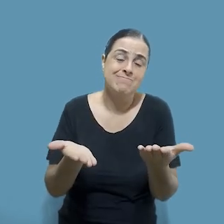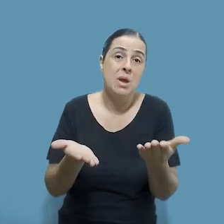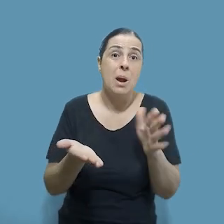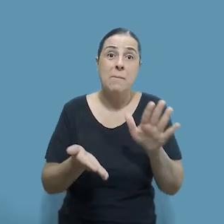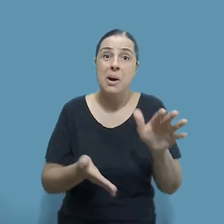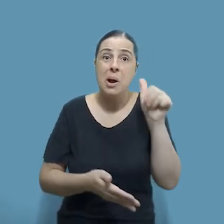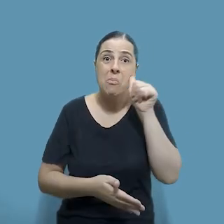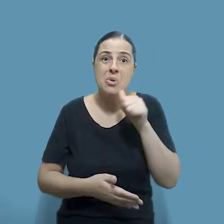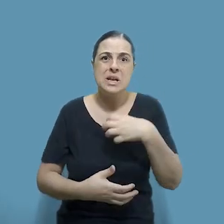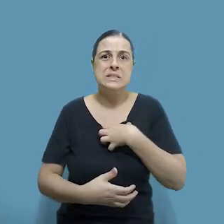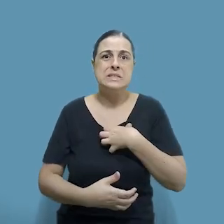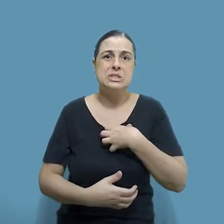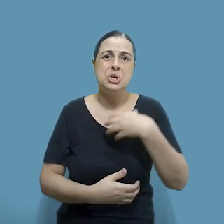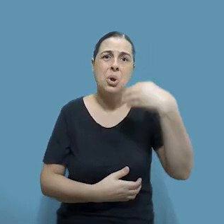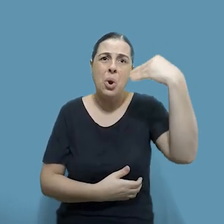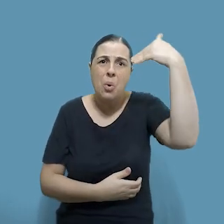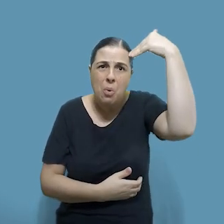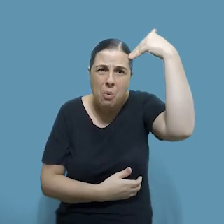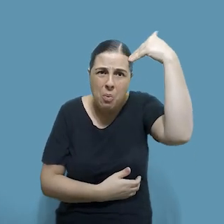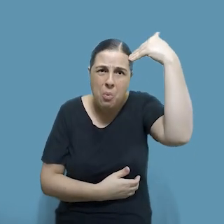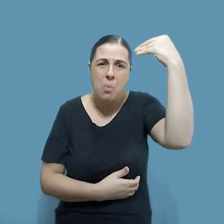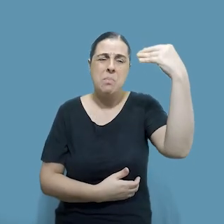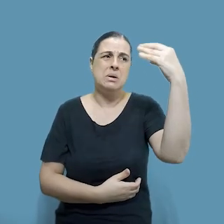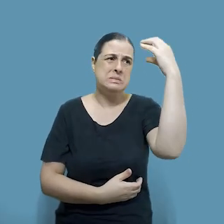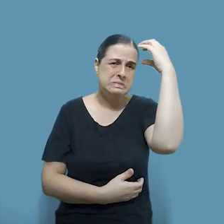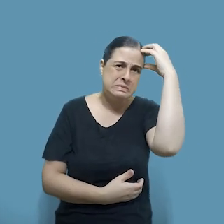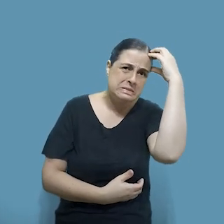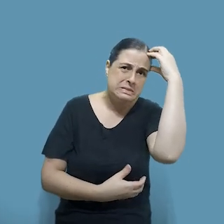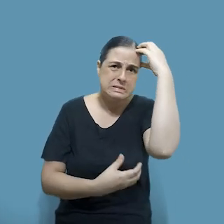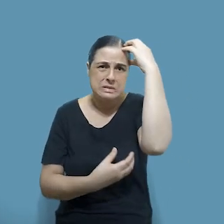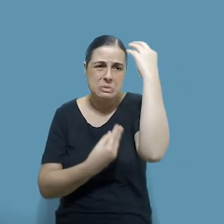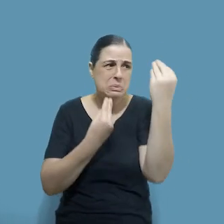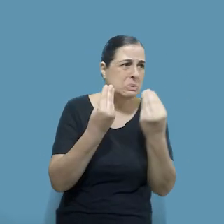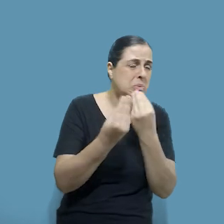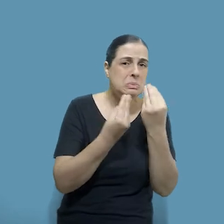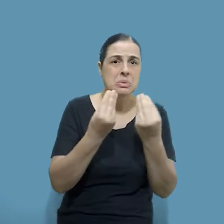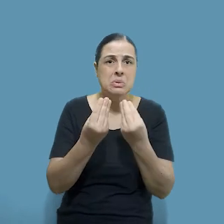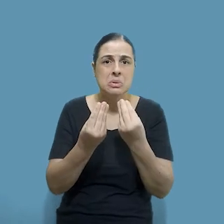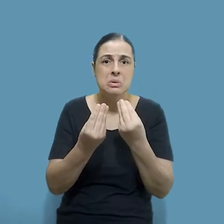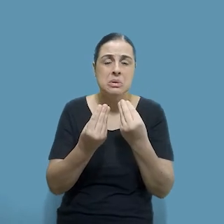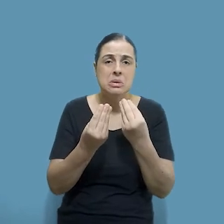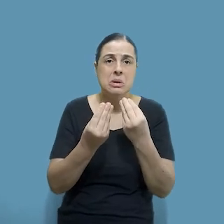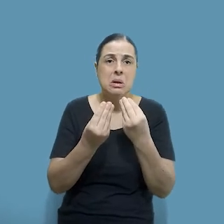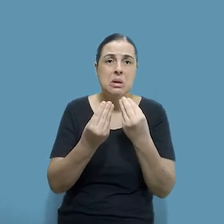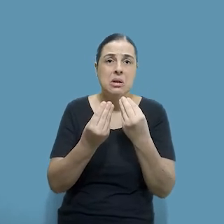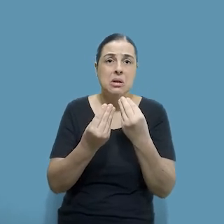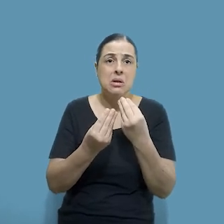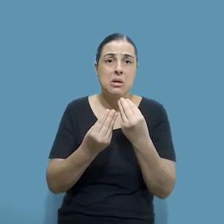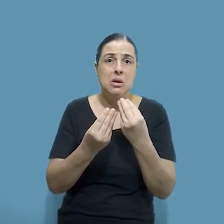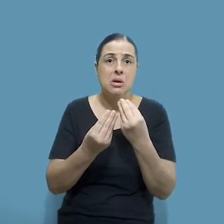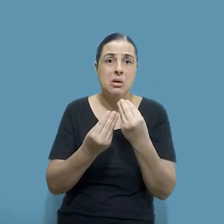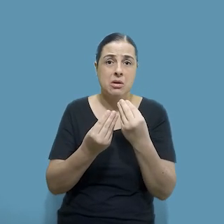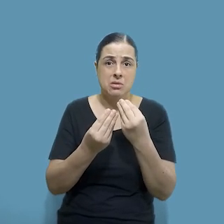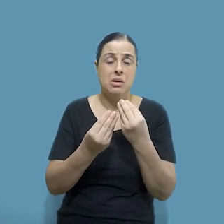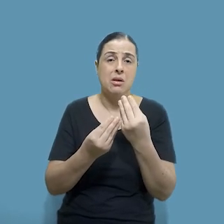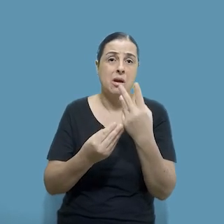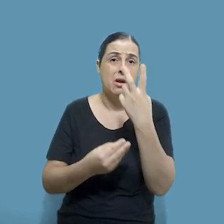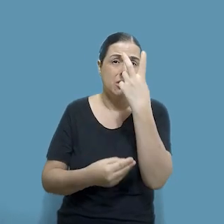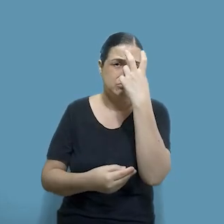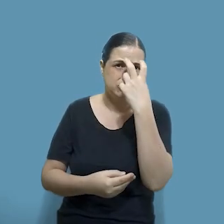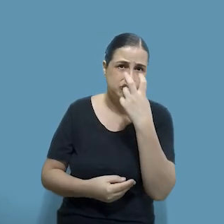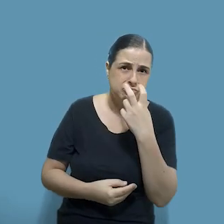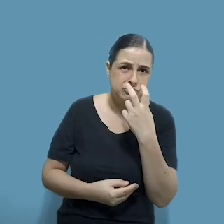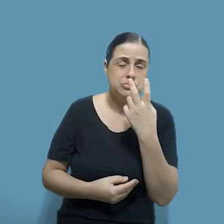culpa. Nossa, e mesmo que elas tivessem perdido a visão, provavelmente por catarata, mas enfim,